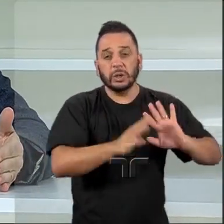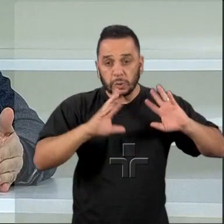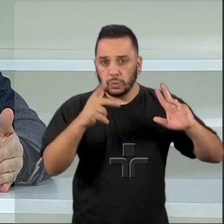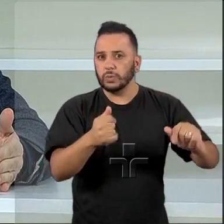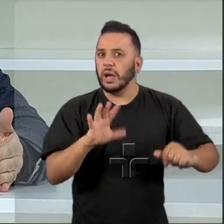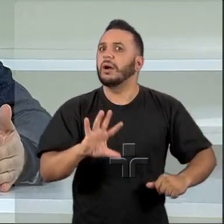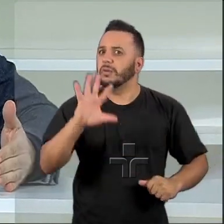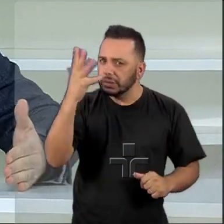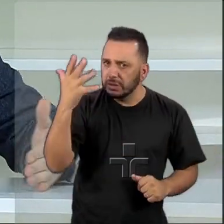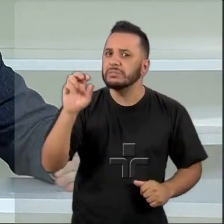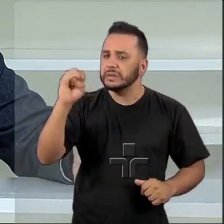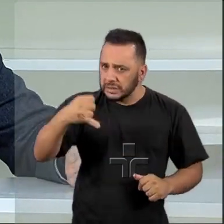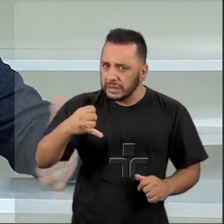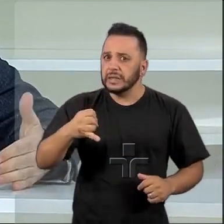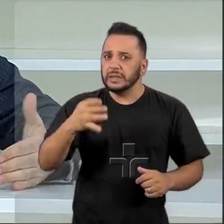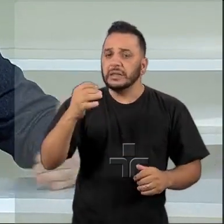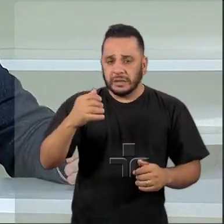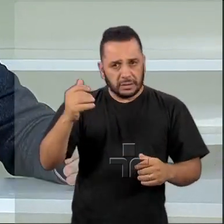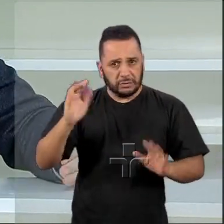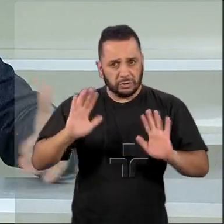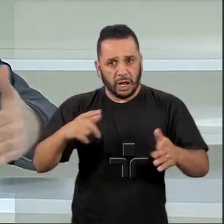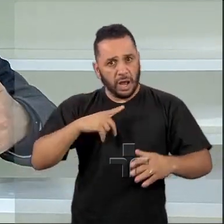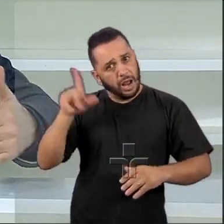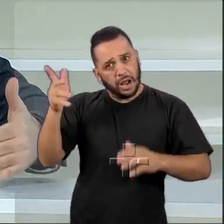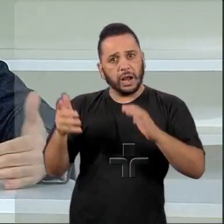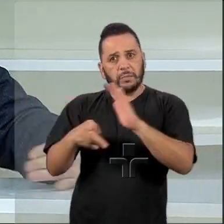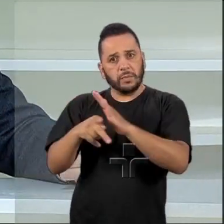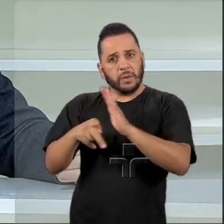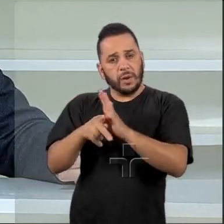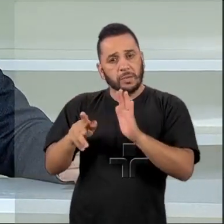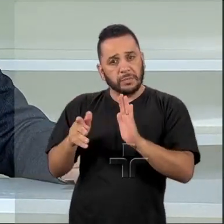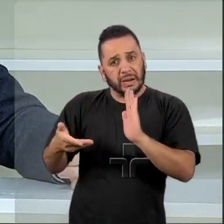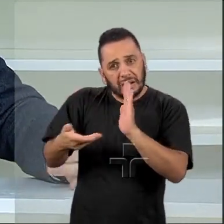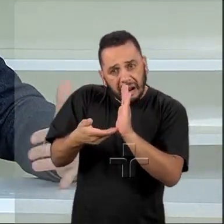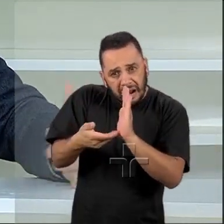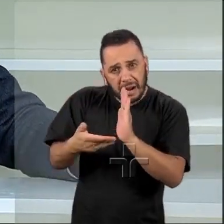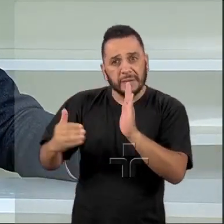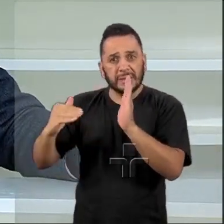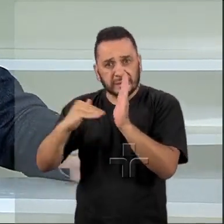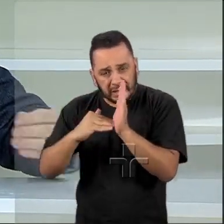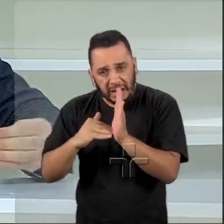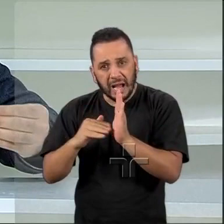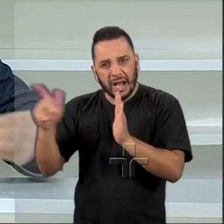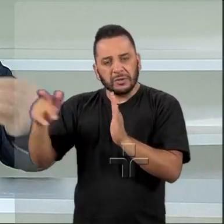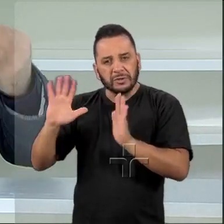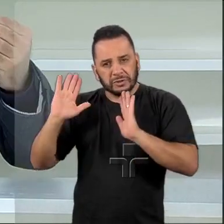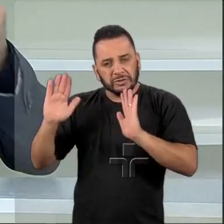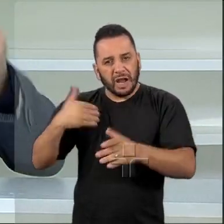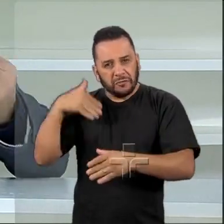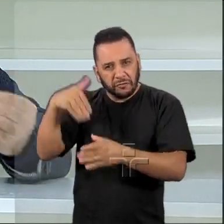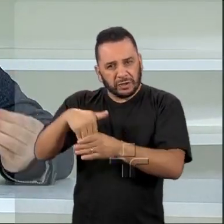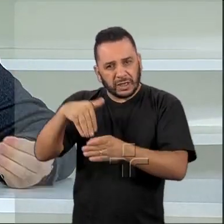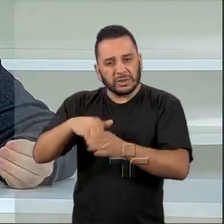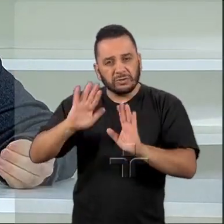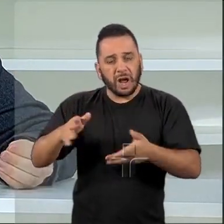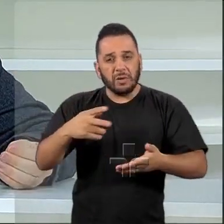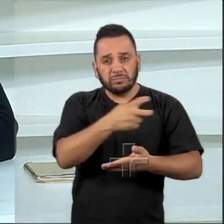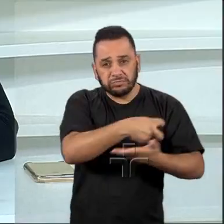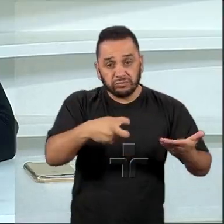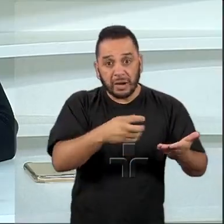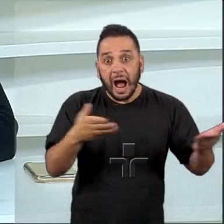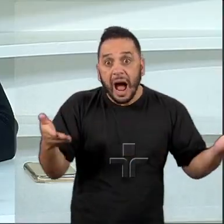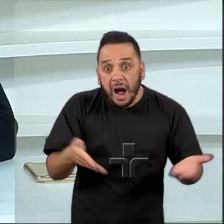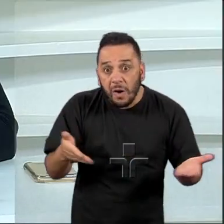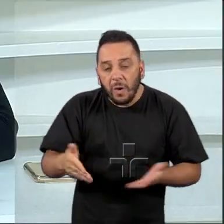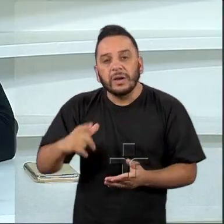passaram. Basta olhar a bancada na Câmara, bancada no Senado, é espantoso. Nós vamos ter agora mais partidos